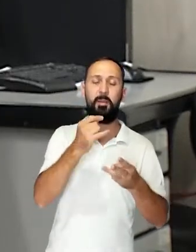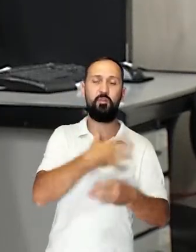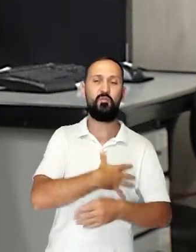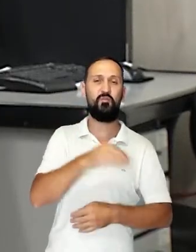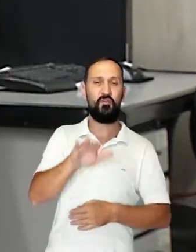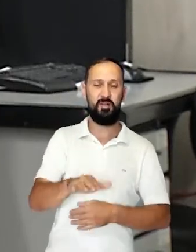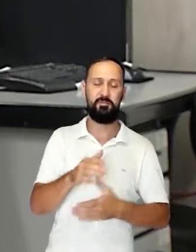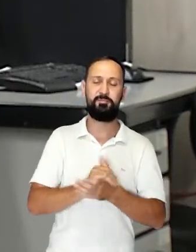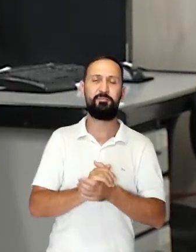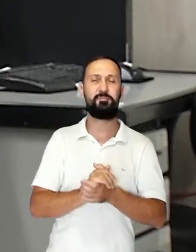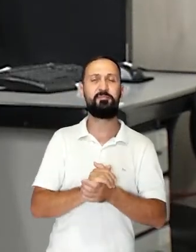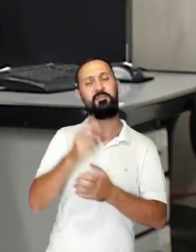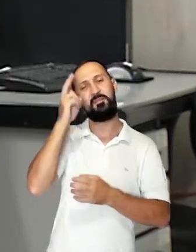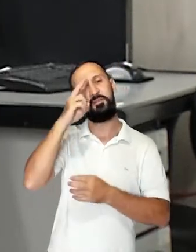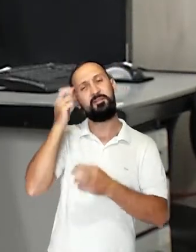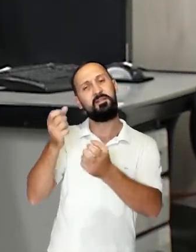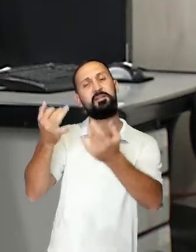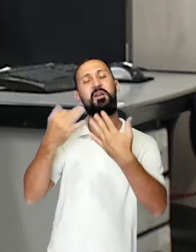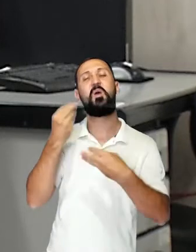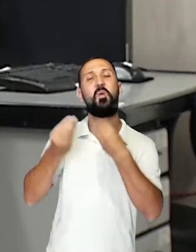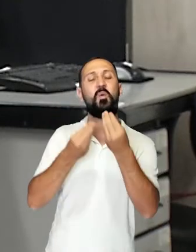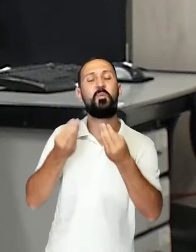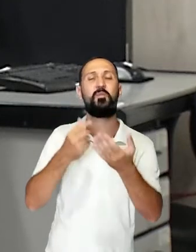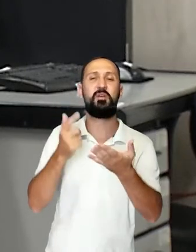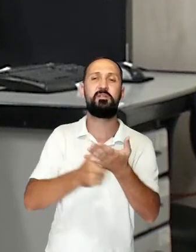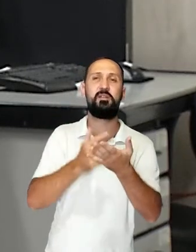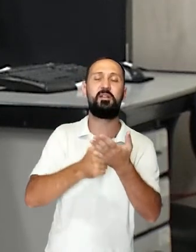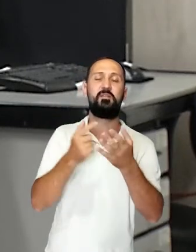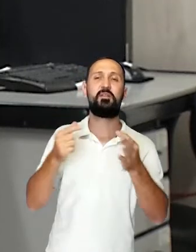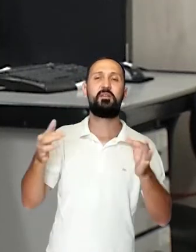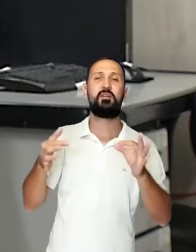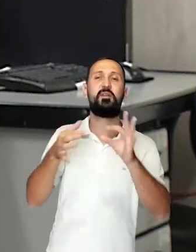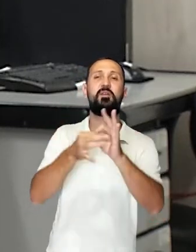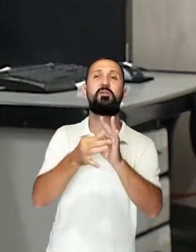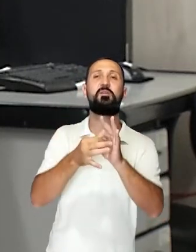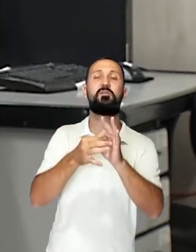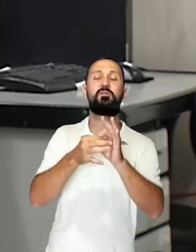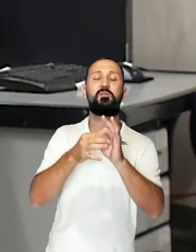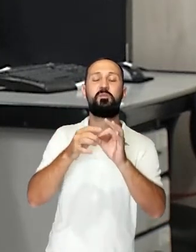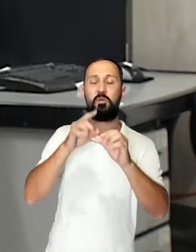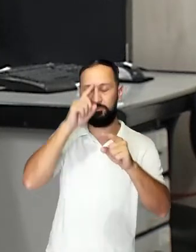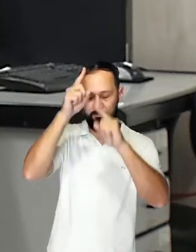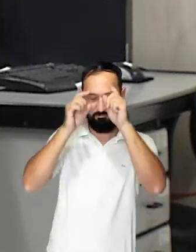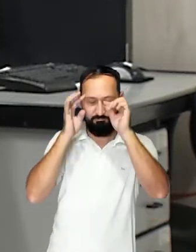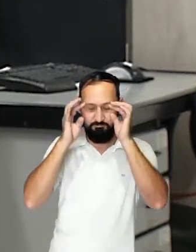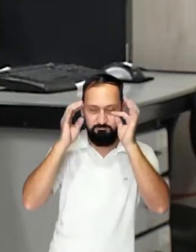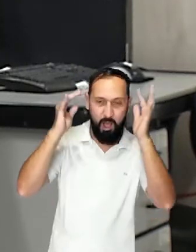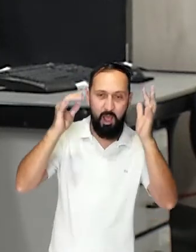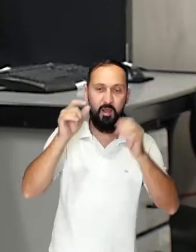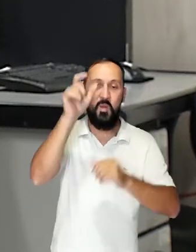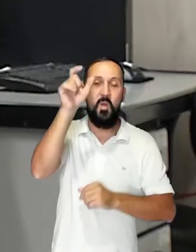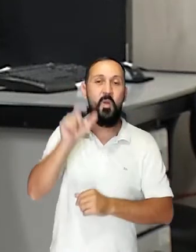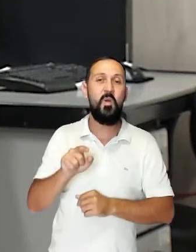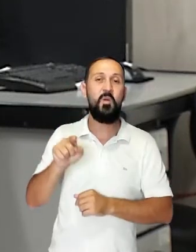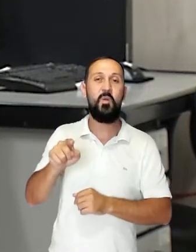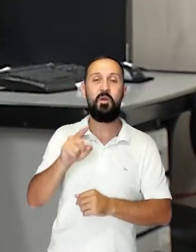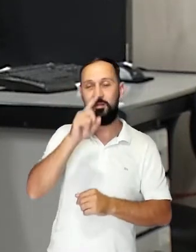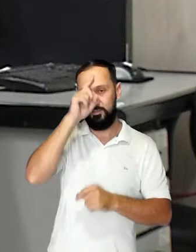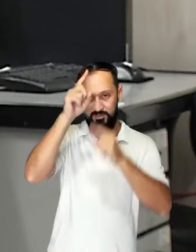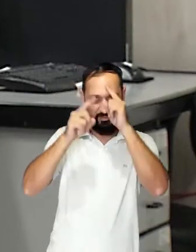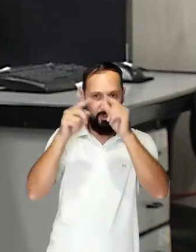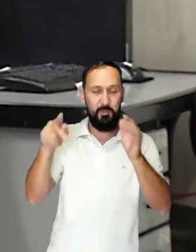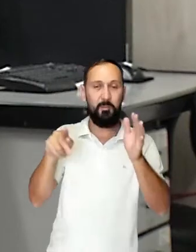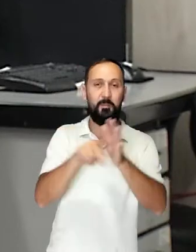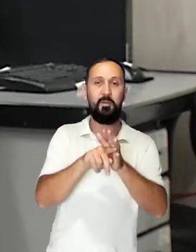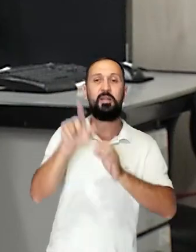e pai de um filho. Fala pra gente um pouco sobre esse livro e sua conexão com o fantástico, principalmente com o personagem